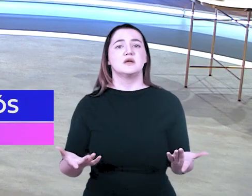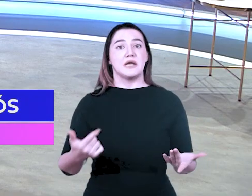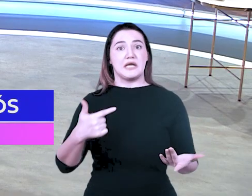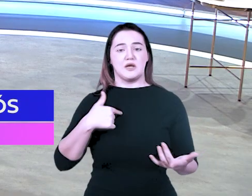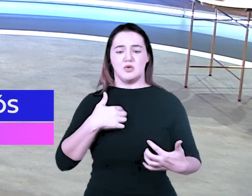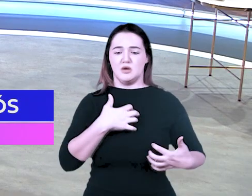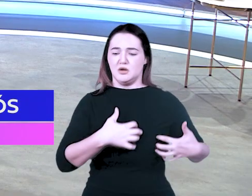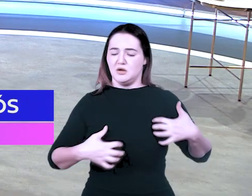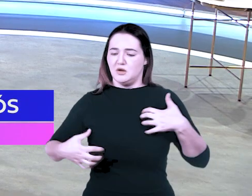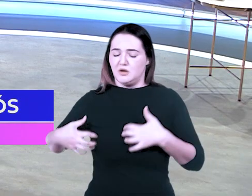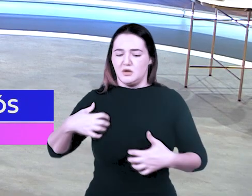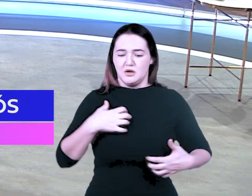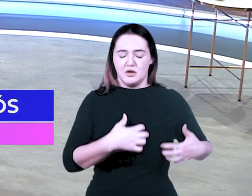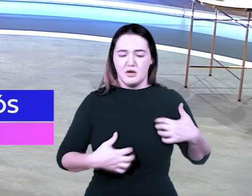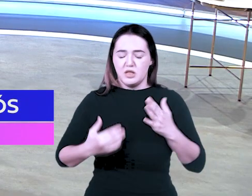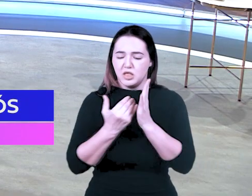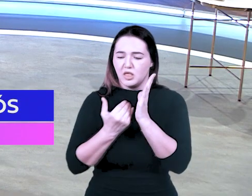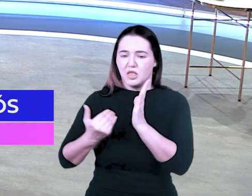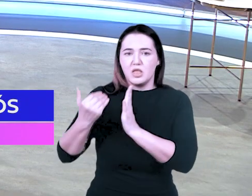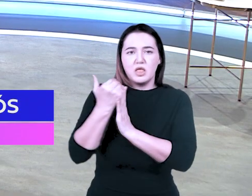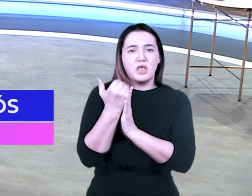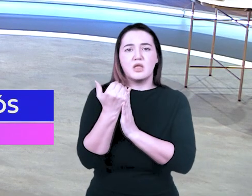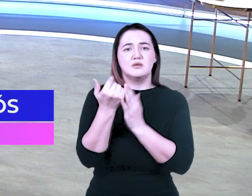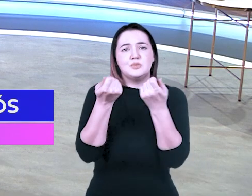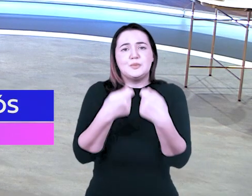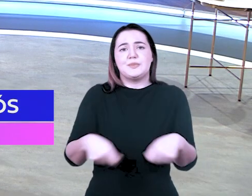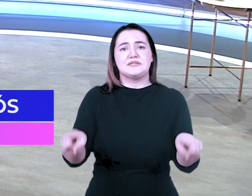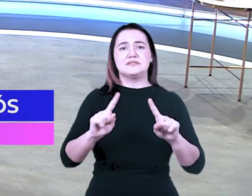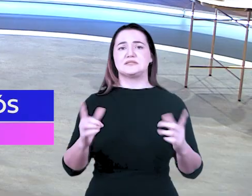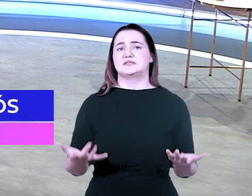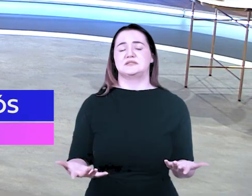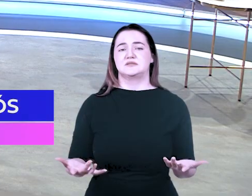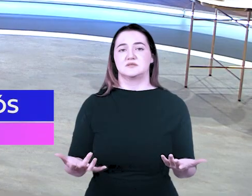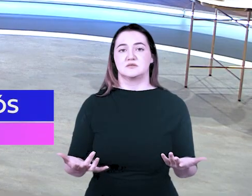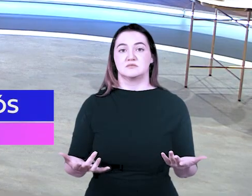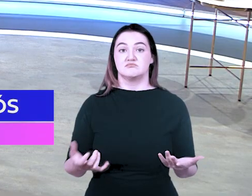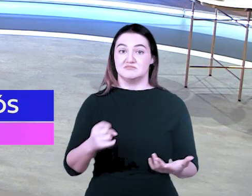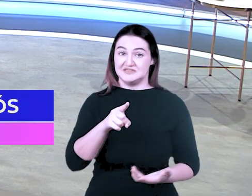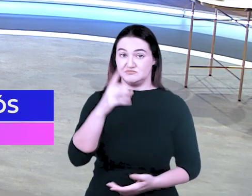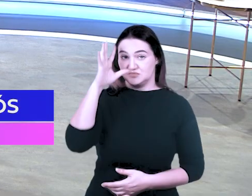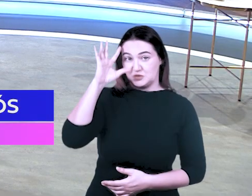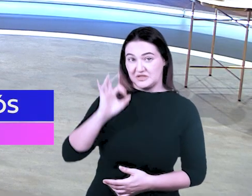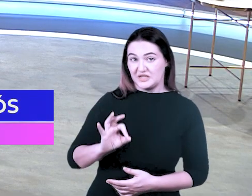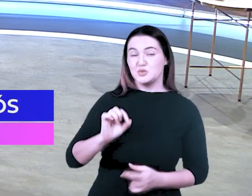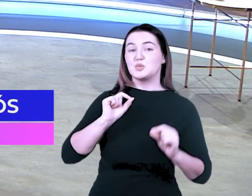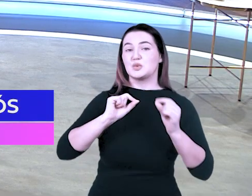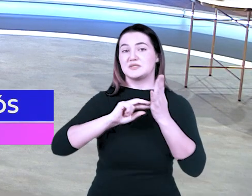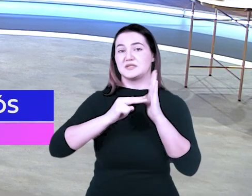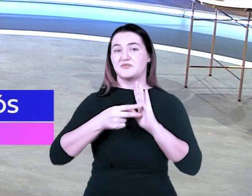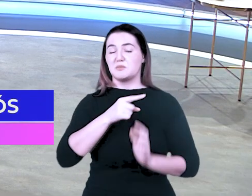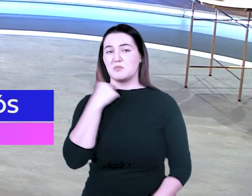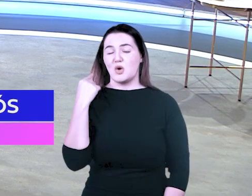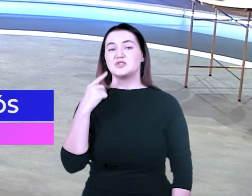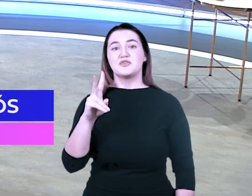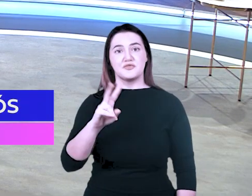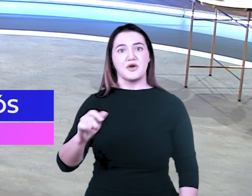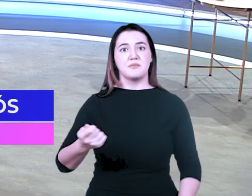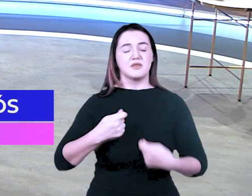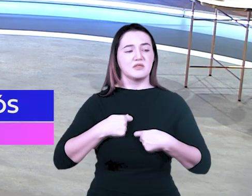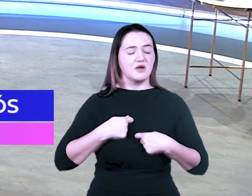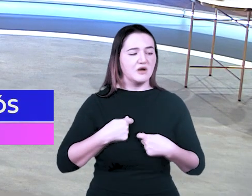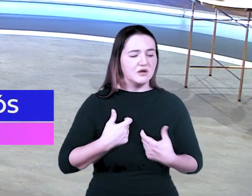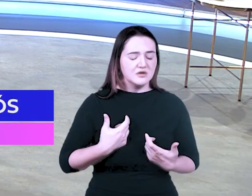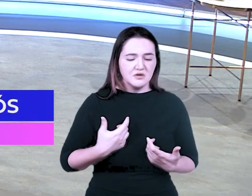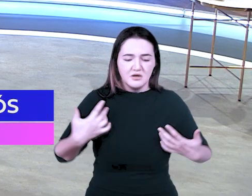ter uma compreensão equivocada. E se você não sabe exatamente o que é a morte, ela vai gerar